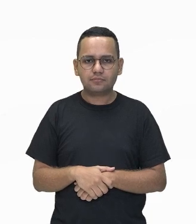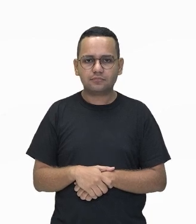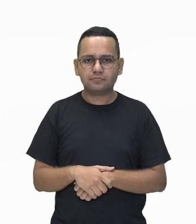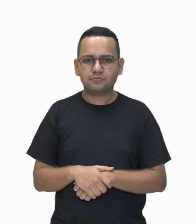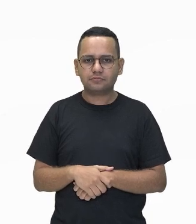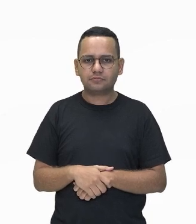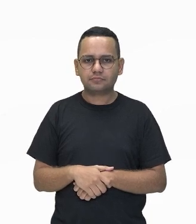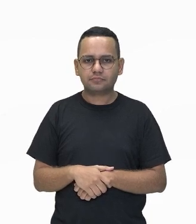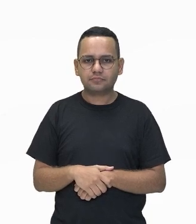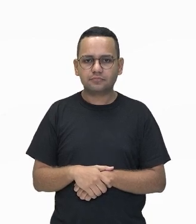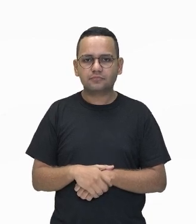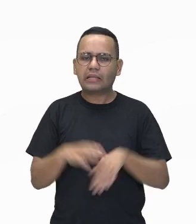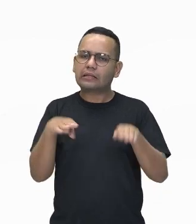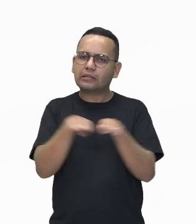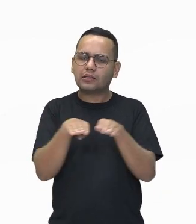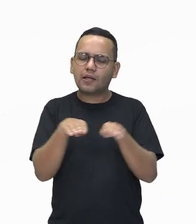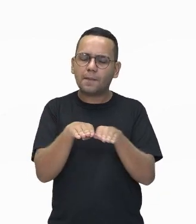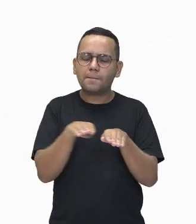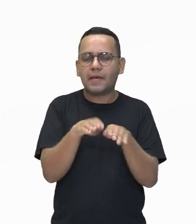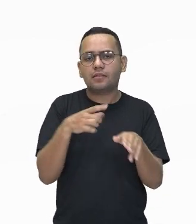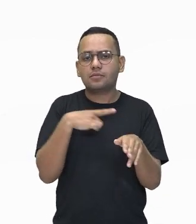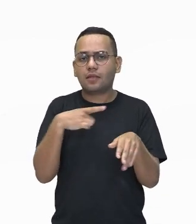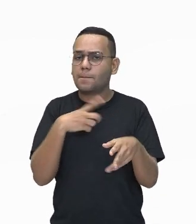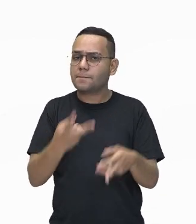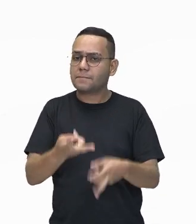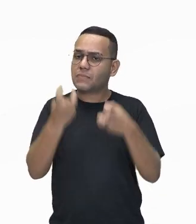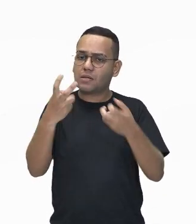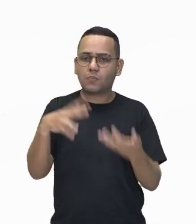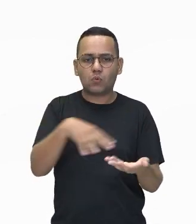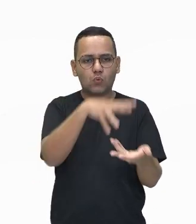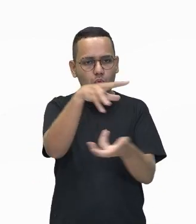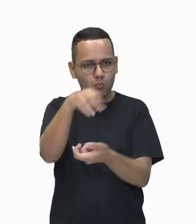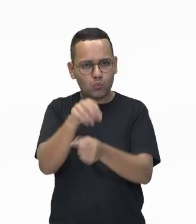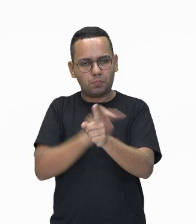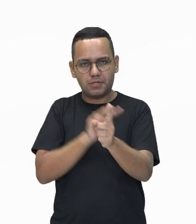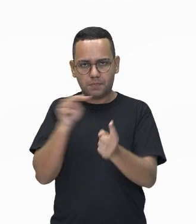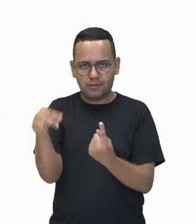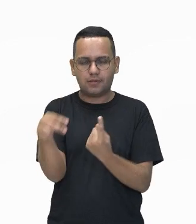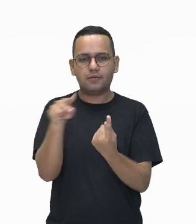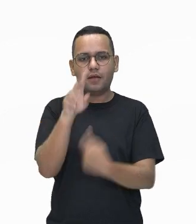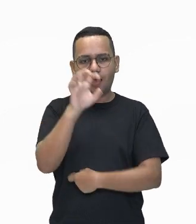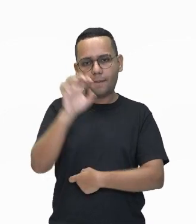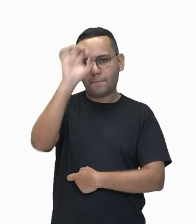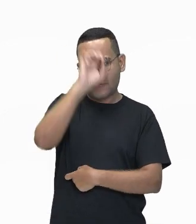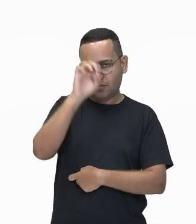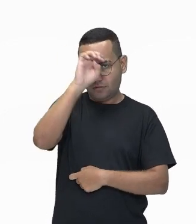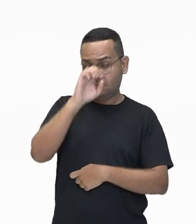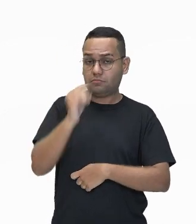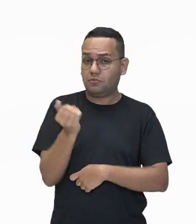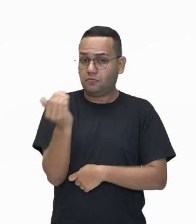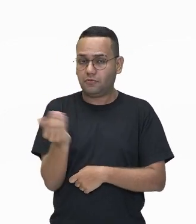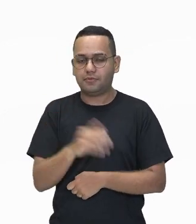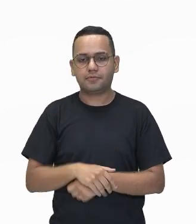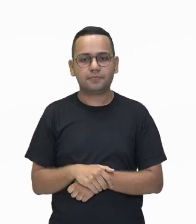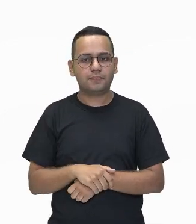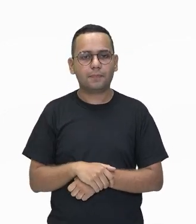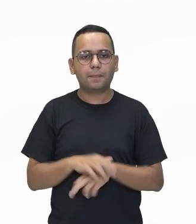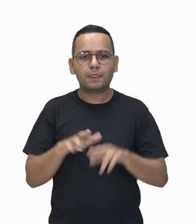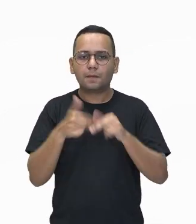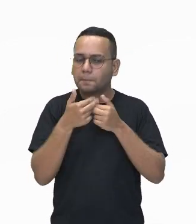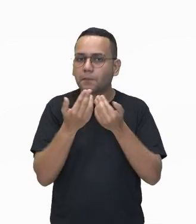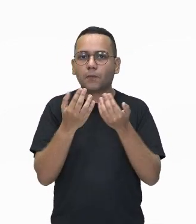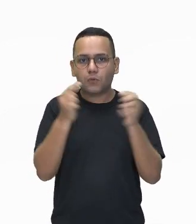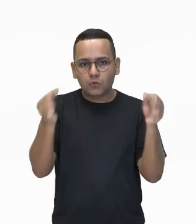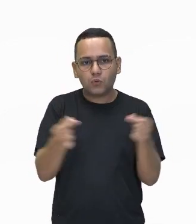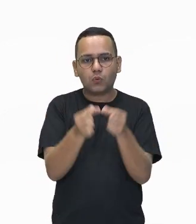também apresentar visões de mundo diversas das apreendidas a partir de fora delas. Isto afirma o